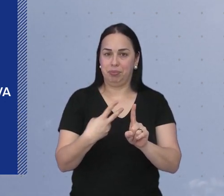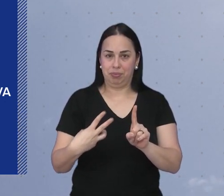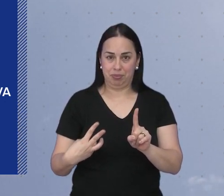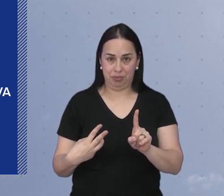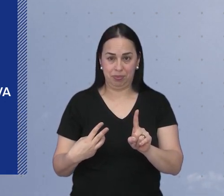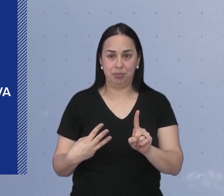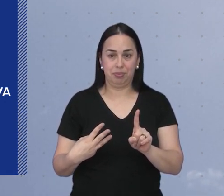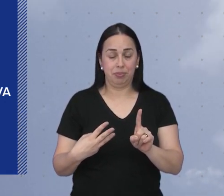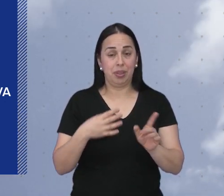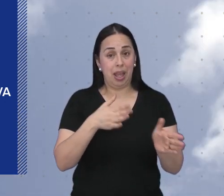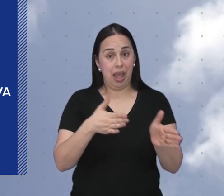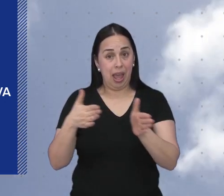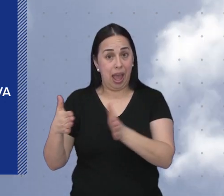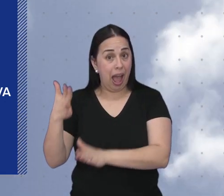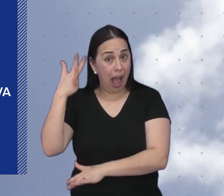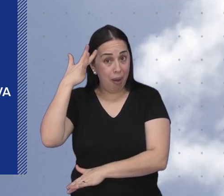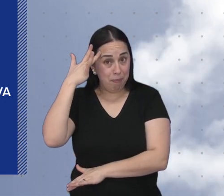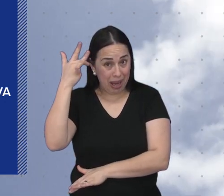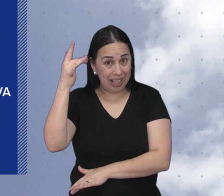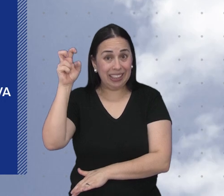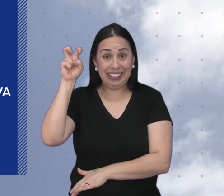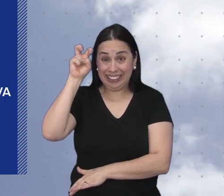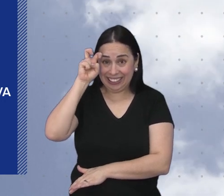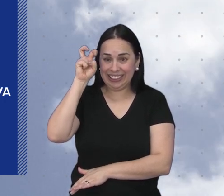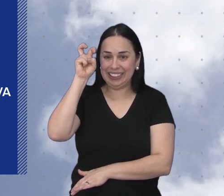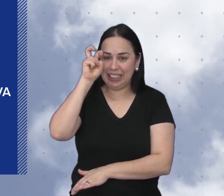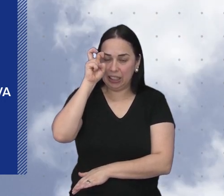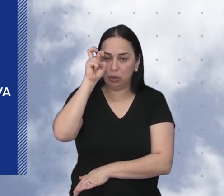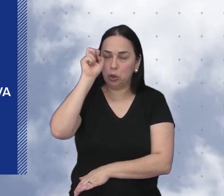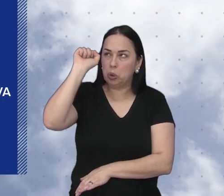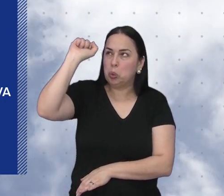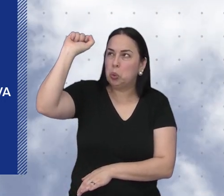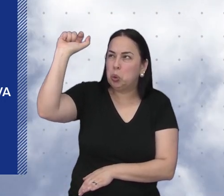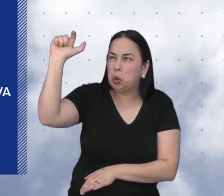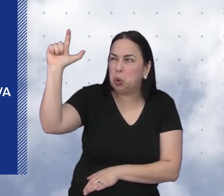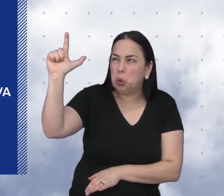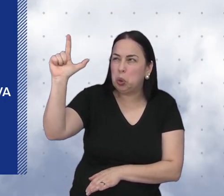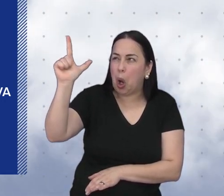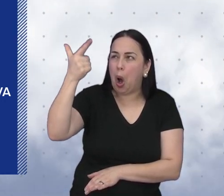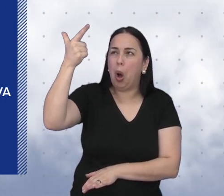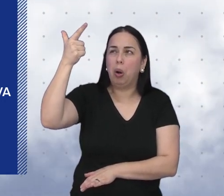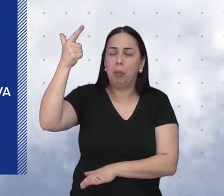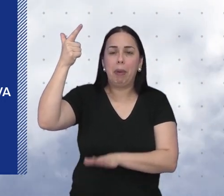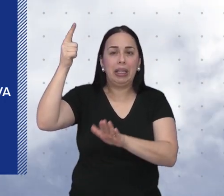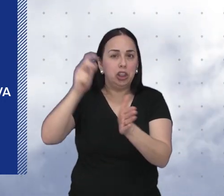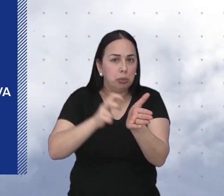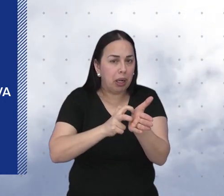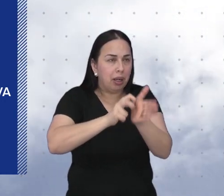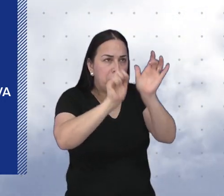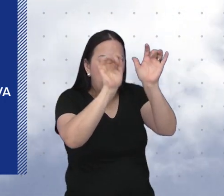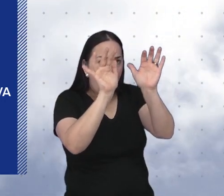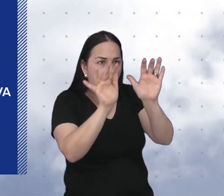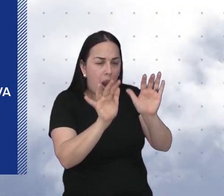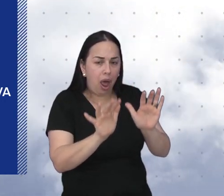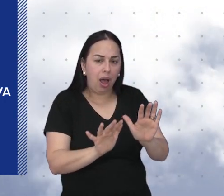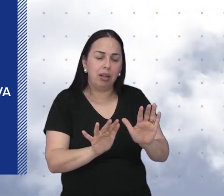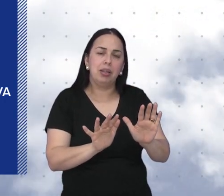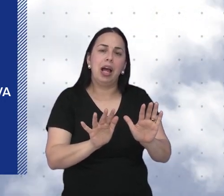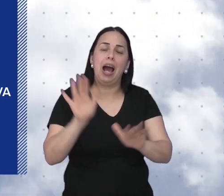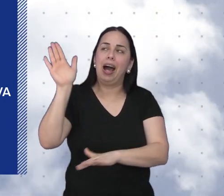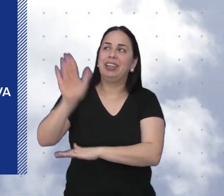graus e a mínima de 13. Amanhã, quinta-feira, apesar de o dia começar sob intensa neblina, a expectativa é de